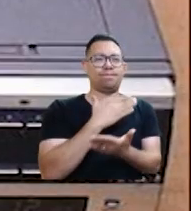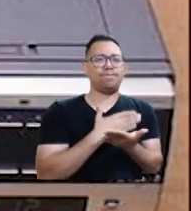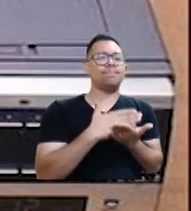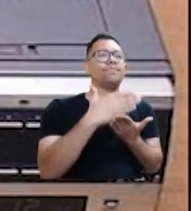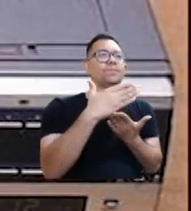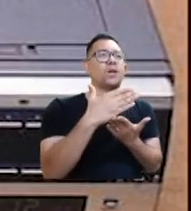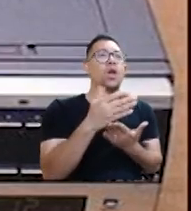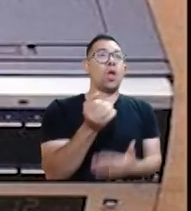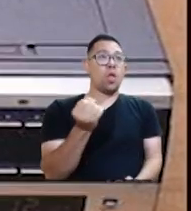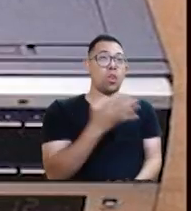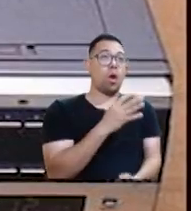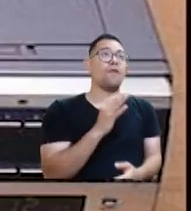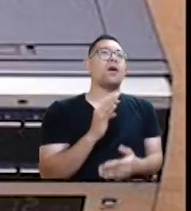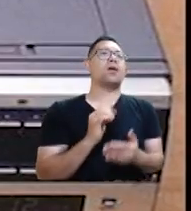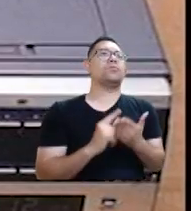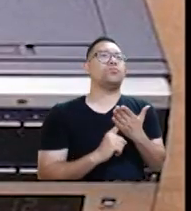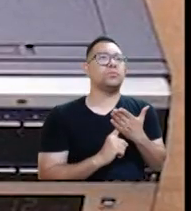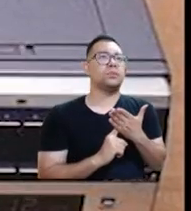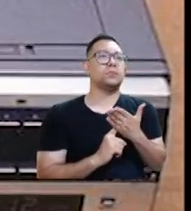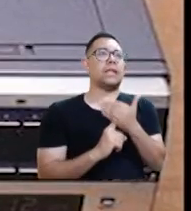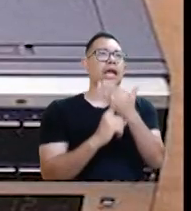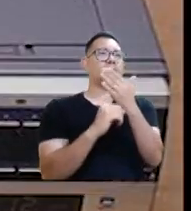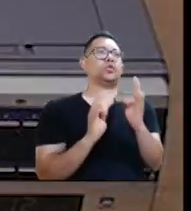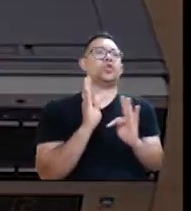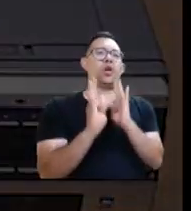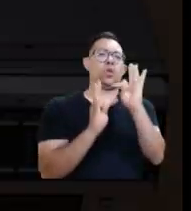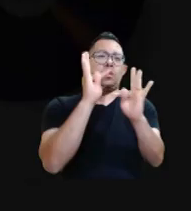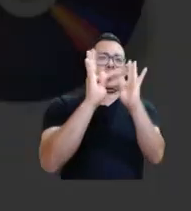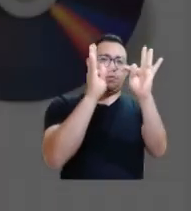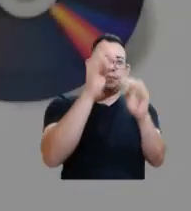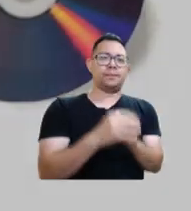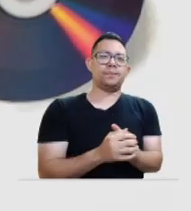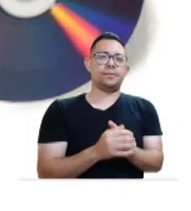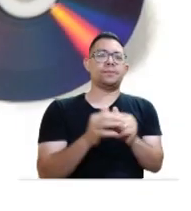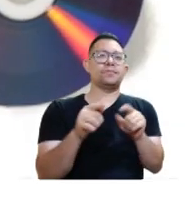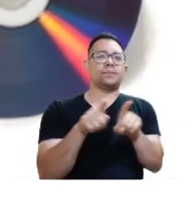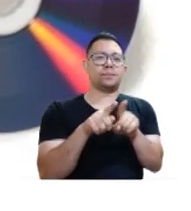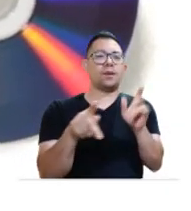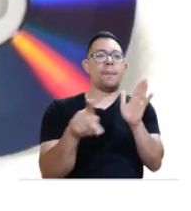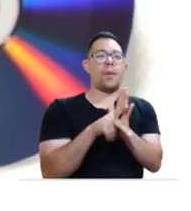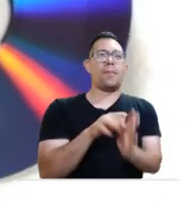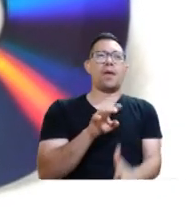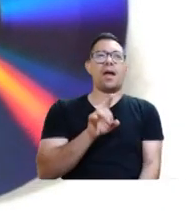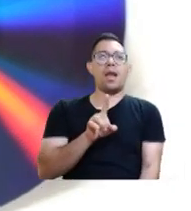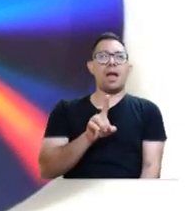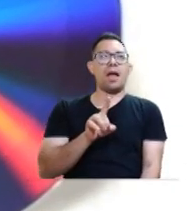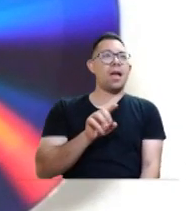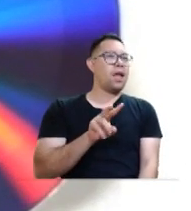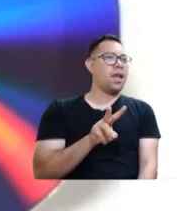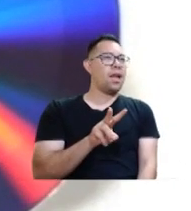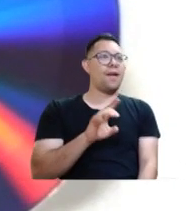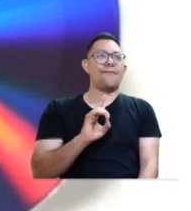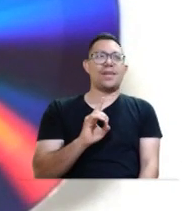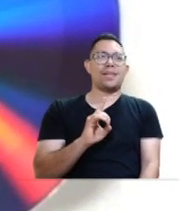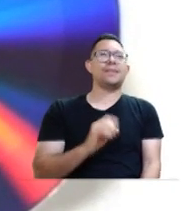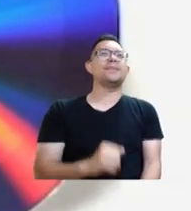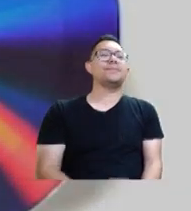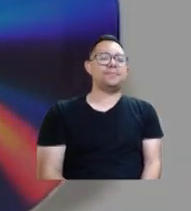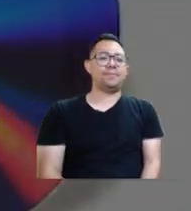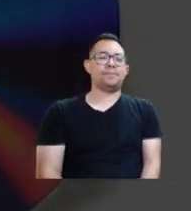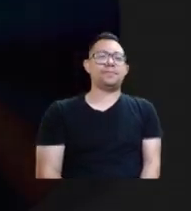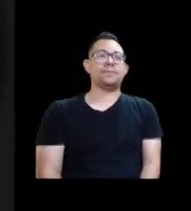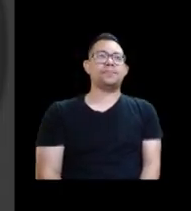chegou ao mercado uma nova tecnologia de reprodução audiovisual, o Digital Versatile Disc,